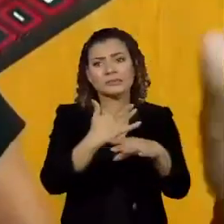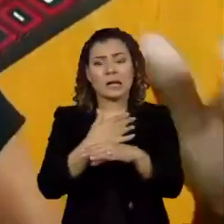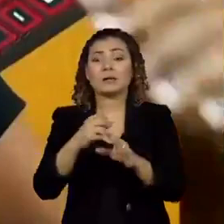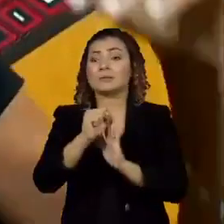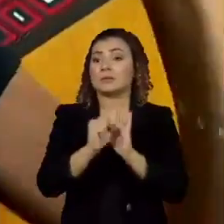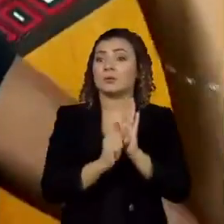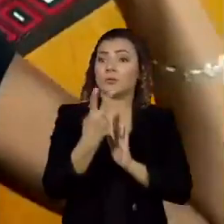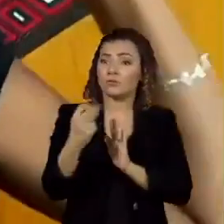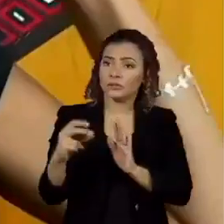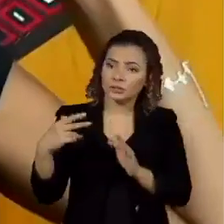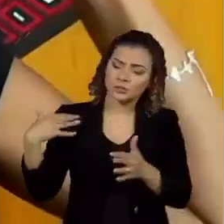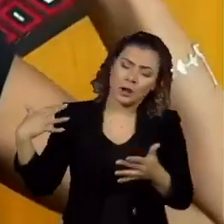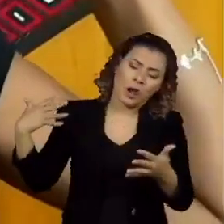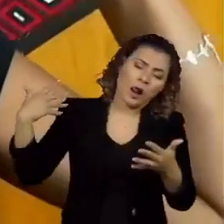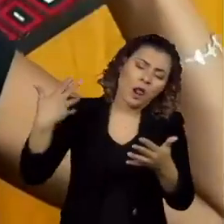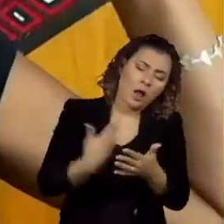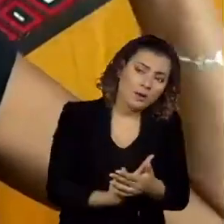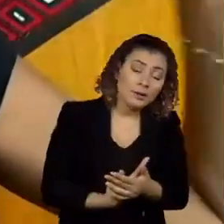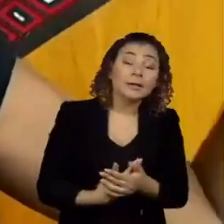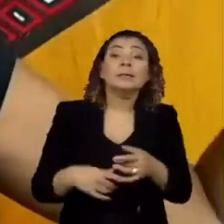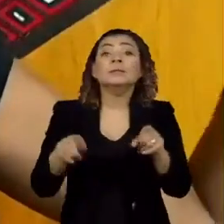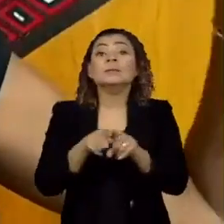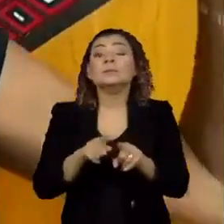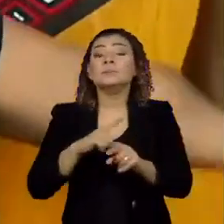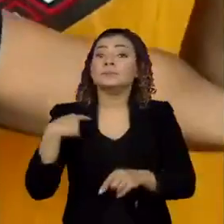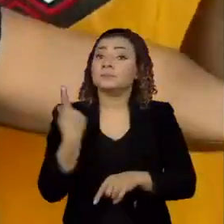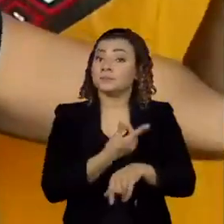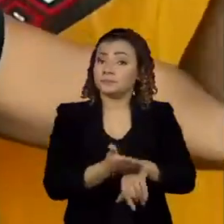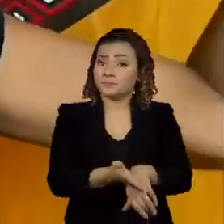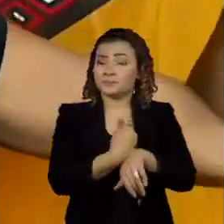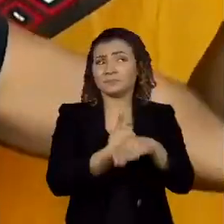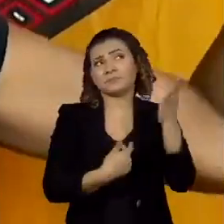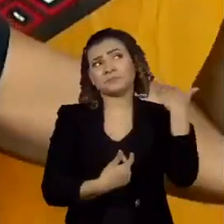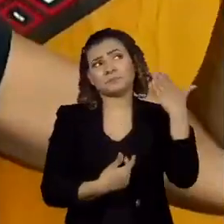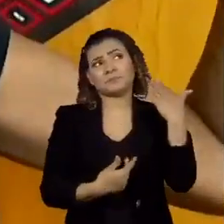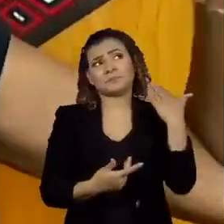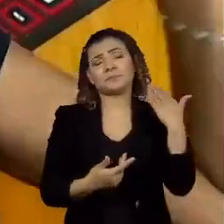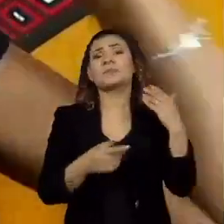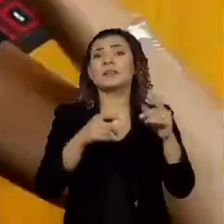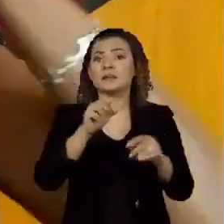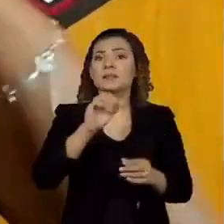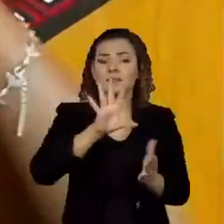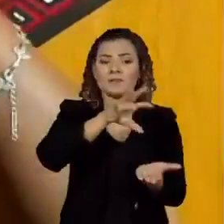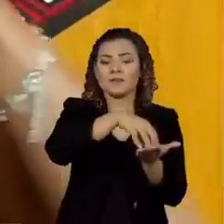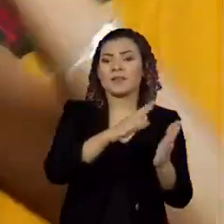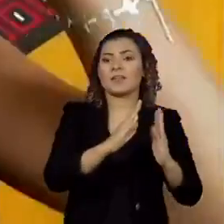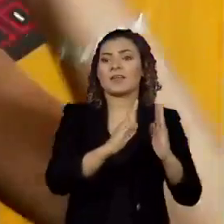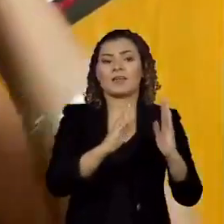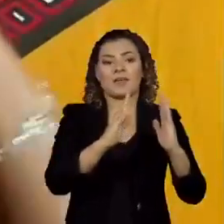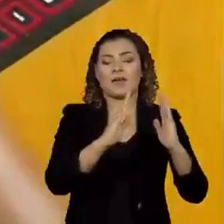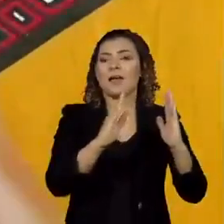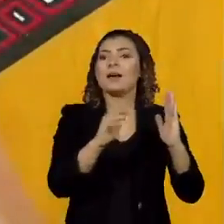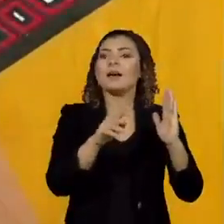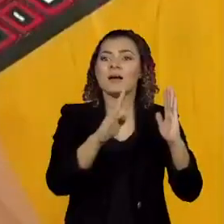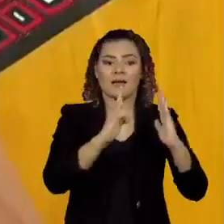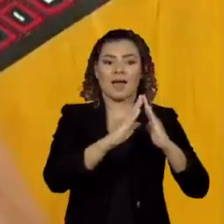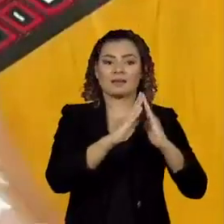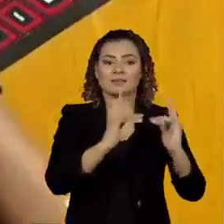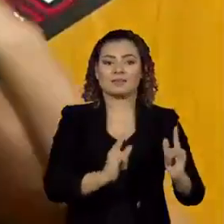século XX. Antes disso, nós fomos, desde as tantas casas de misericórdia, em 1500,